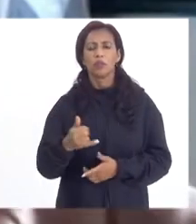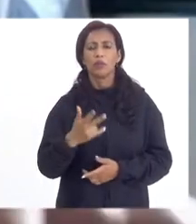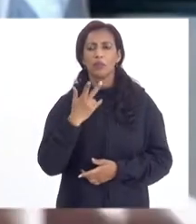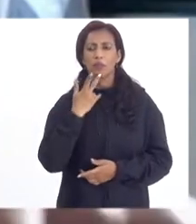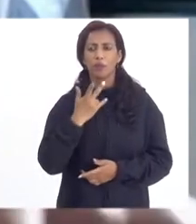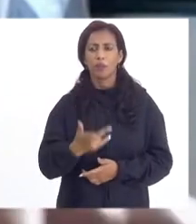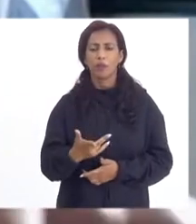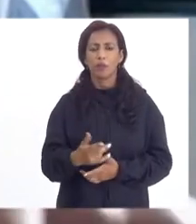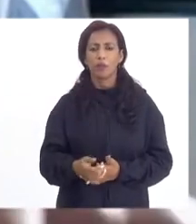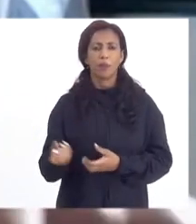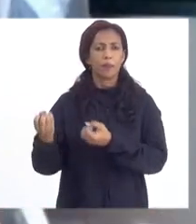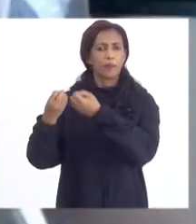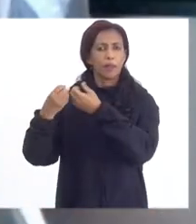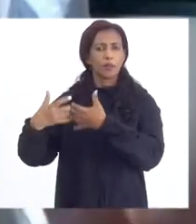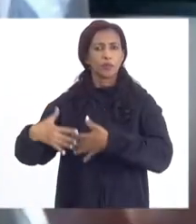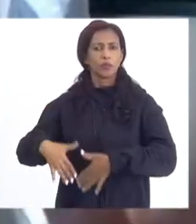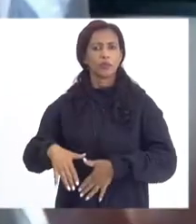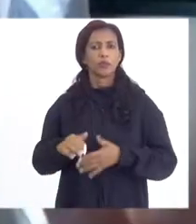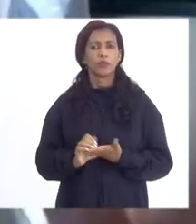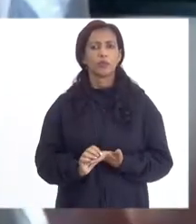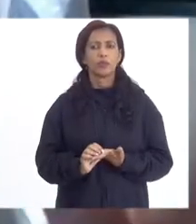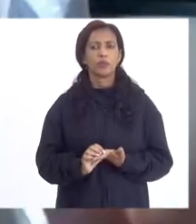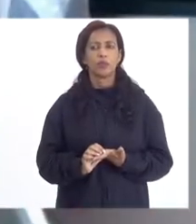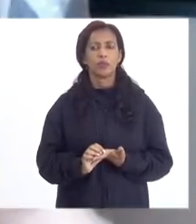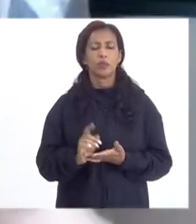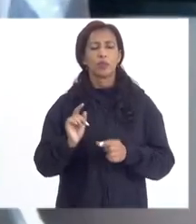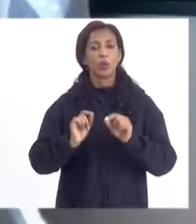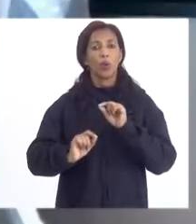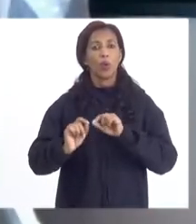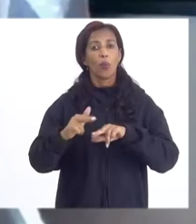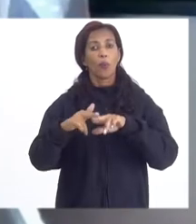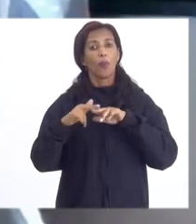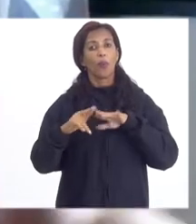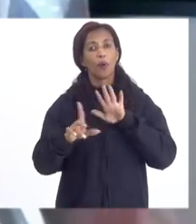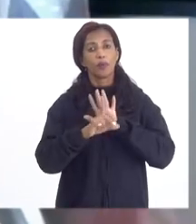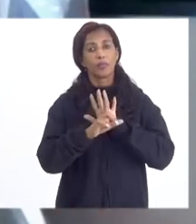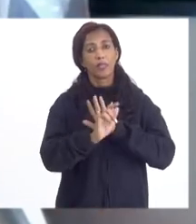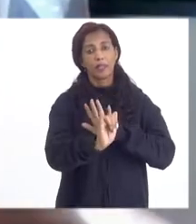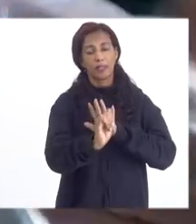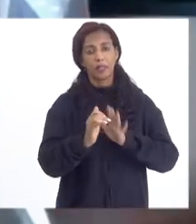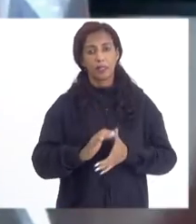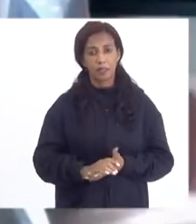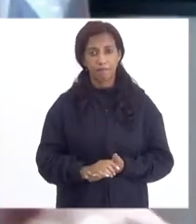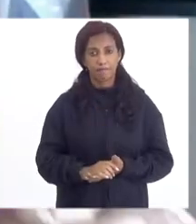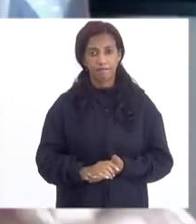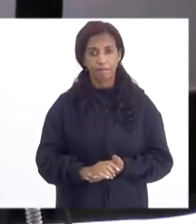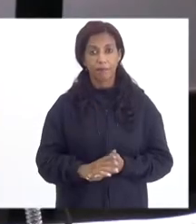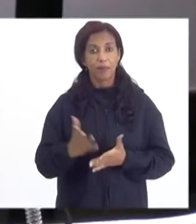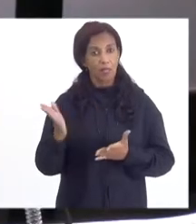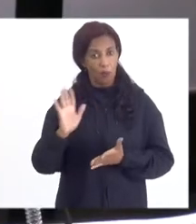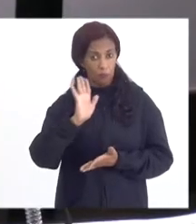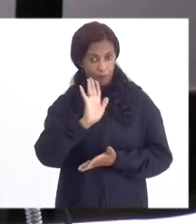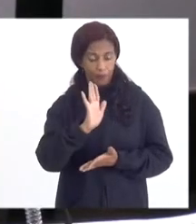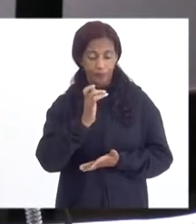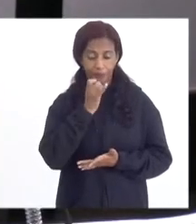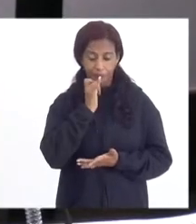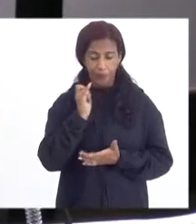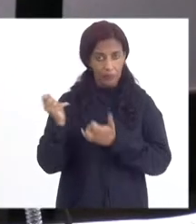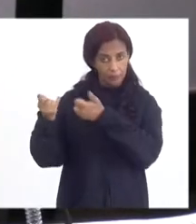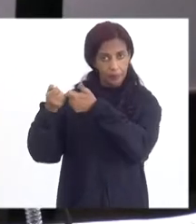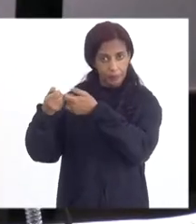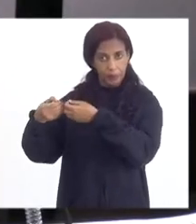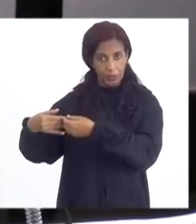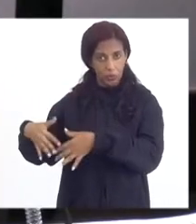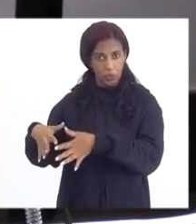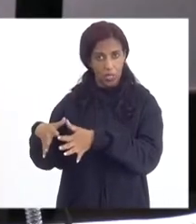disse que era prejudicabilidade em vista dessa lei. Sim, mas então, olha só, se ele está prejudicado,